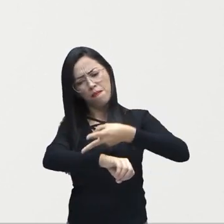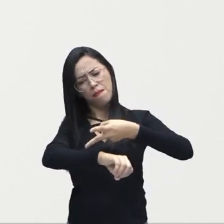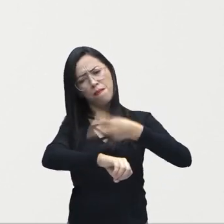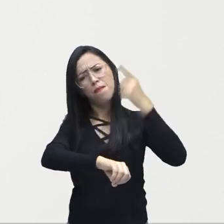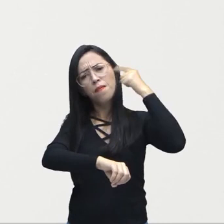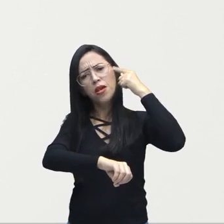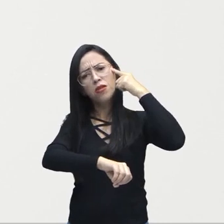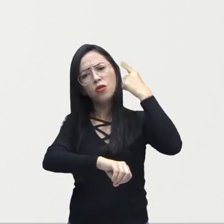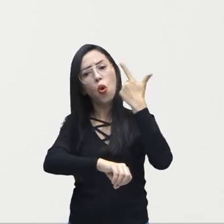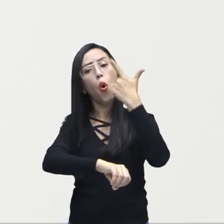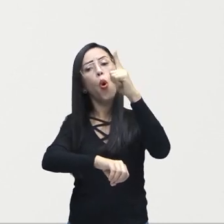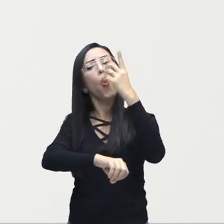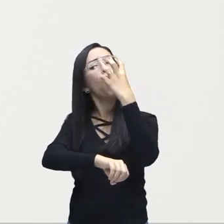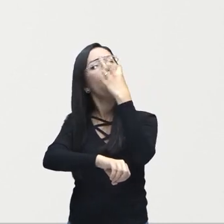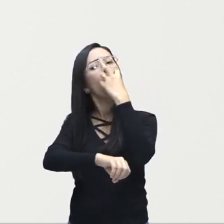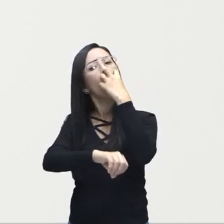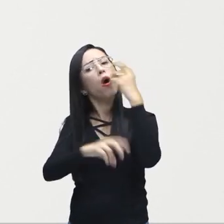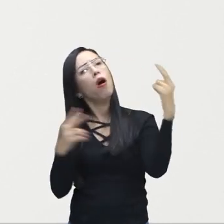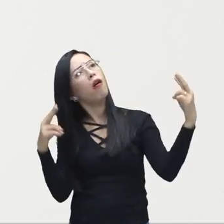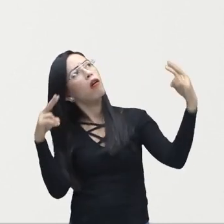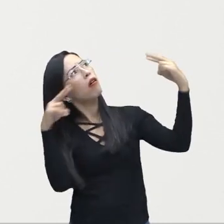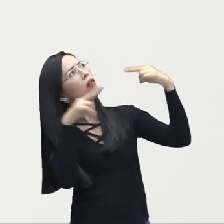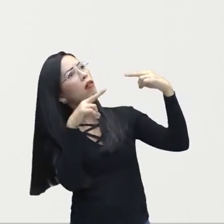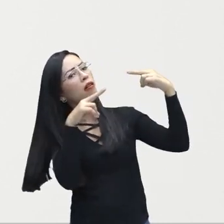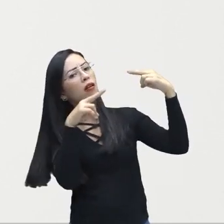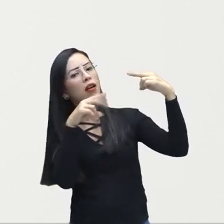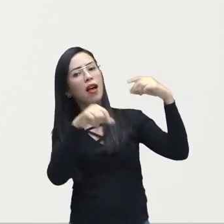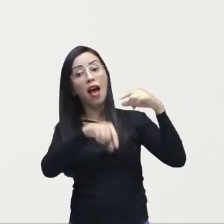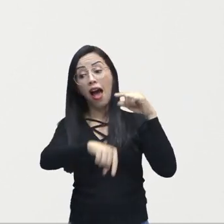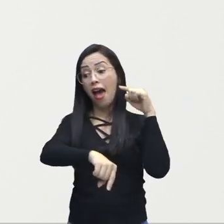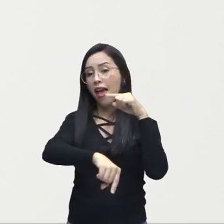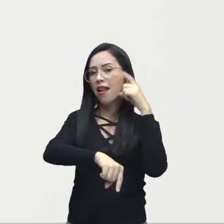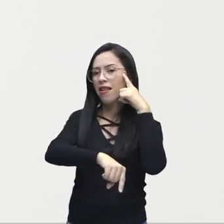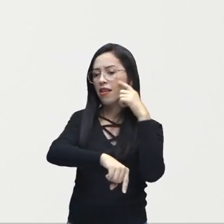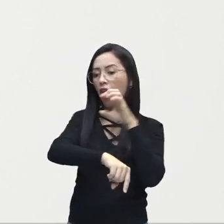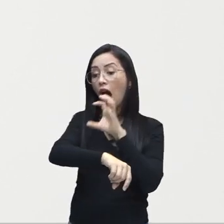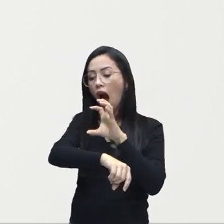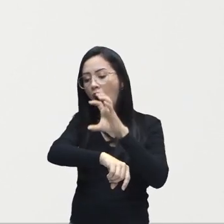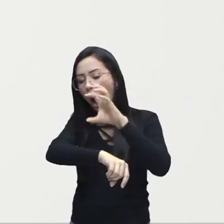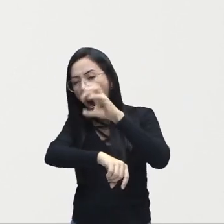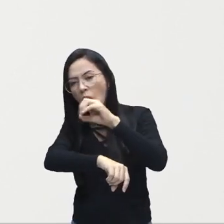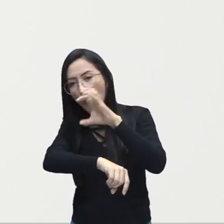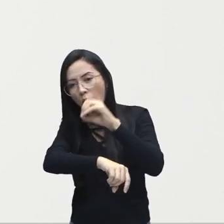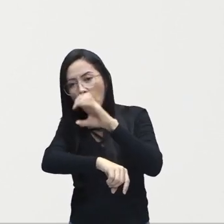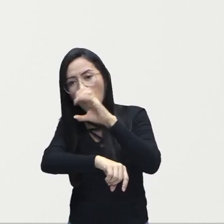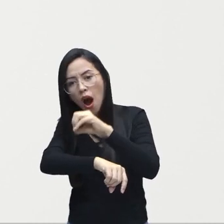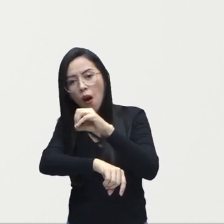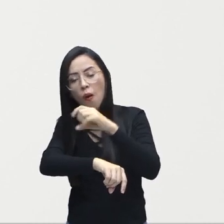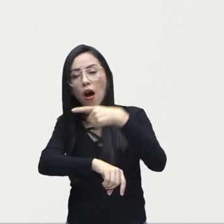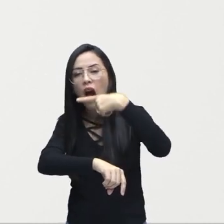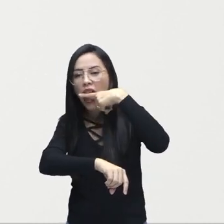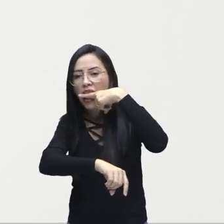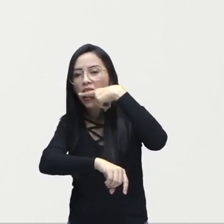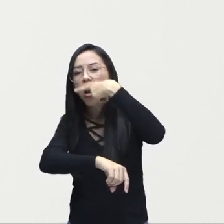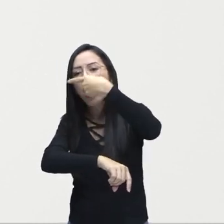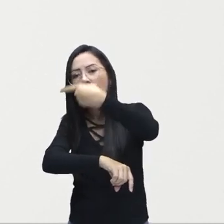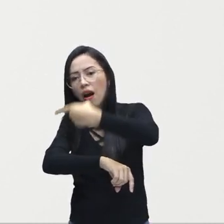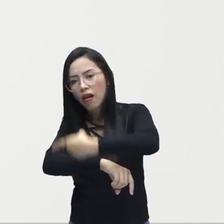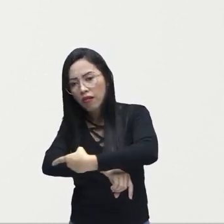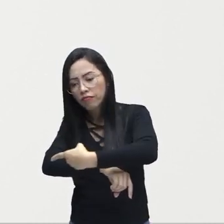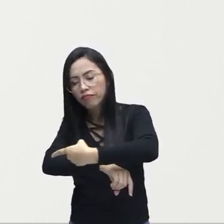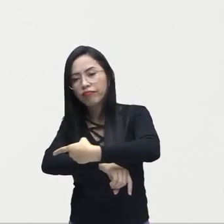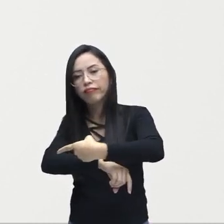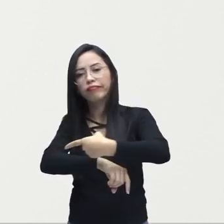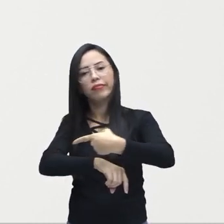latir. Mal, porém, abriu a boca, seu próprio osso caiu na água e se perdeu para sempre. Olha que interessante.